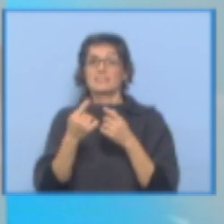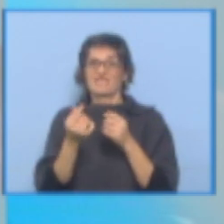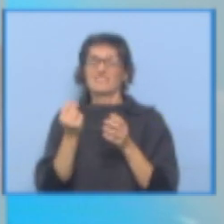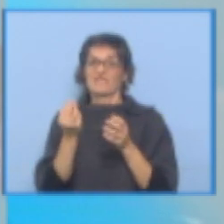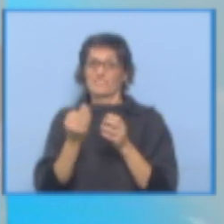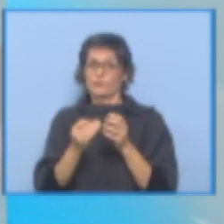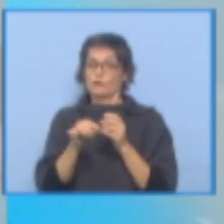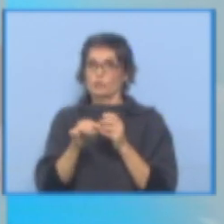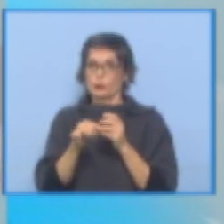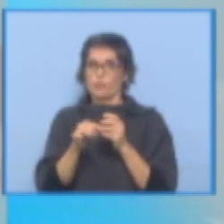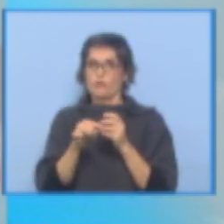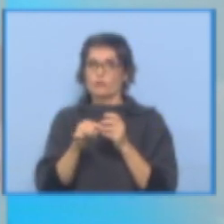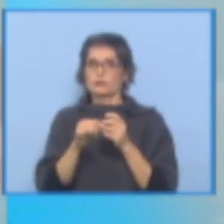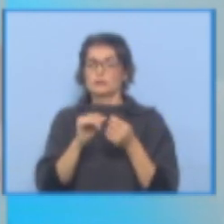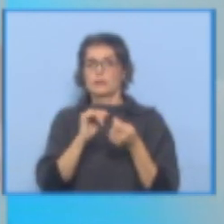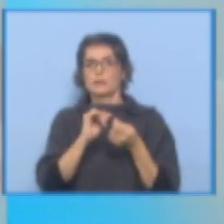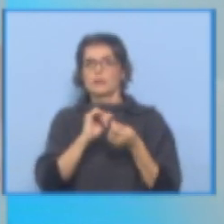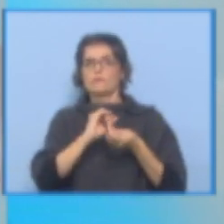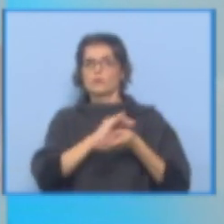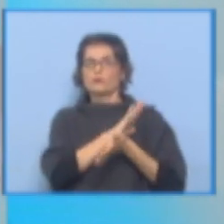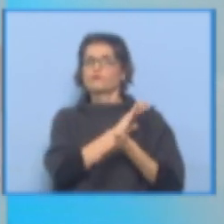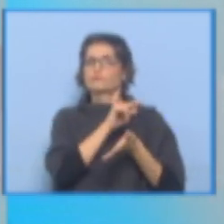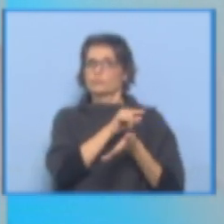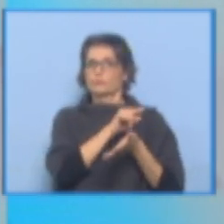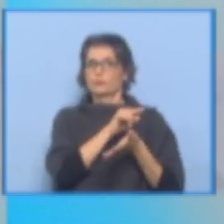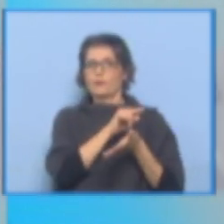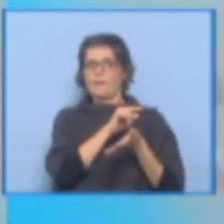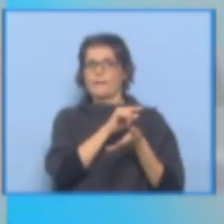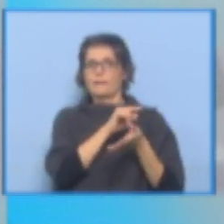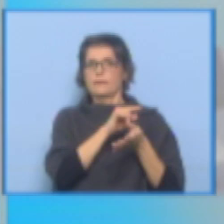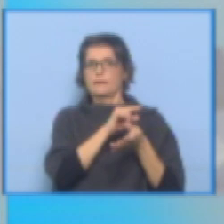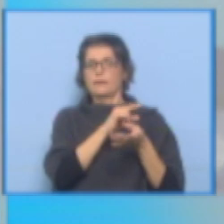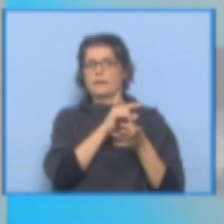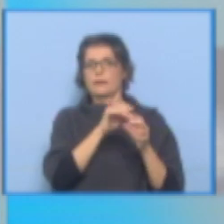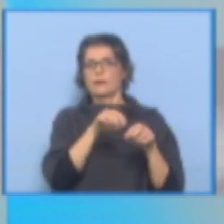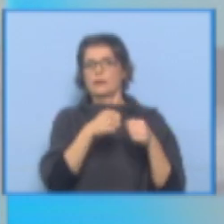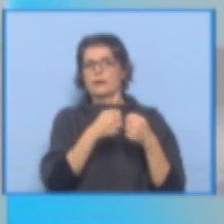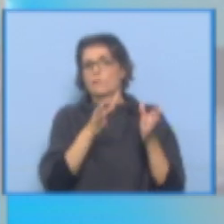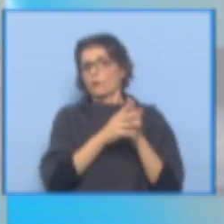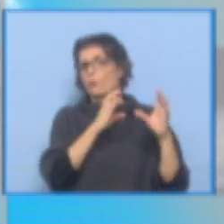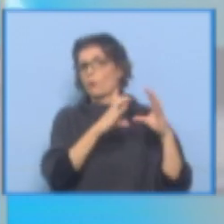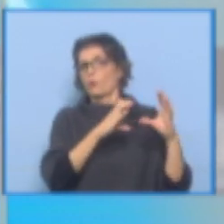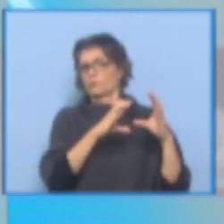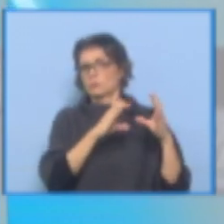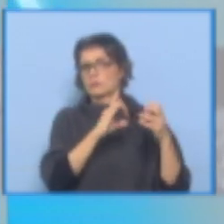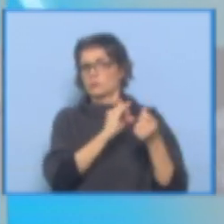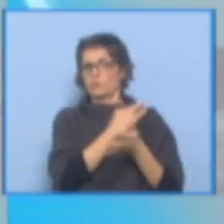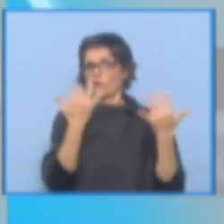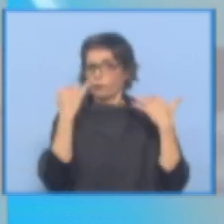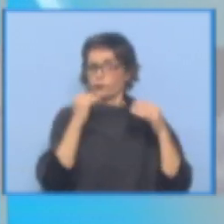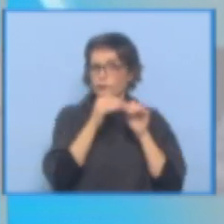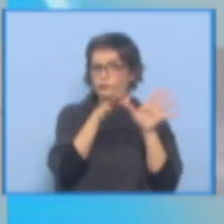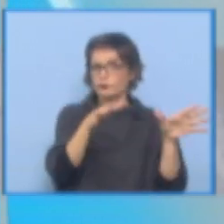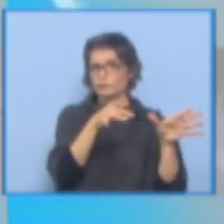diria que o jornalismo está a meia haste neste momento, ou pelo menos está, para mim, a meia haste,